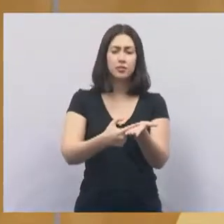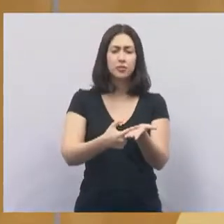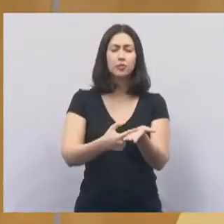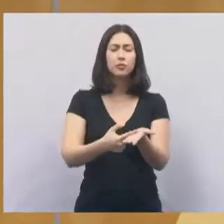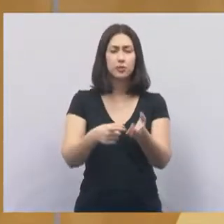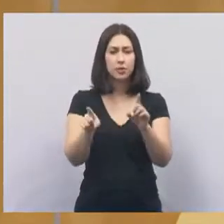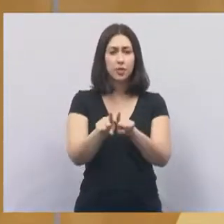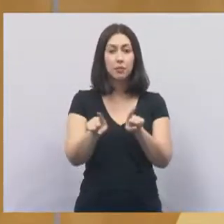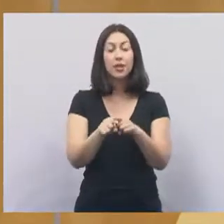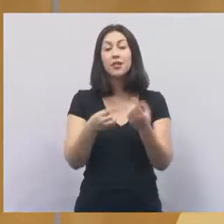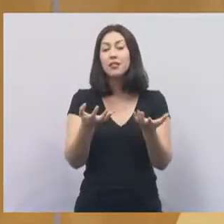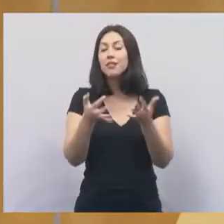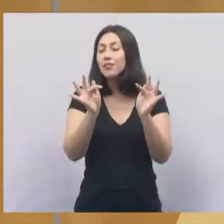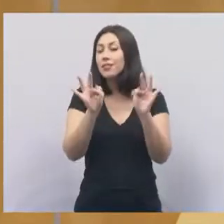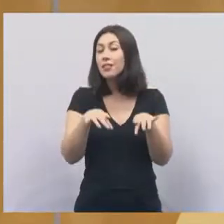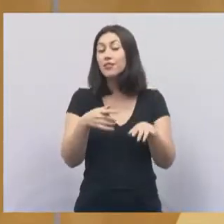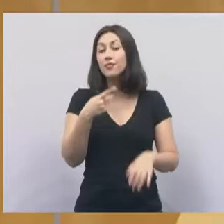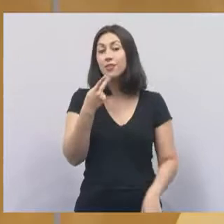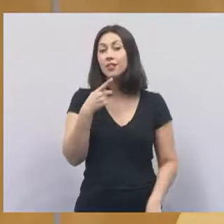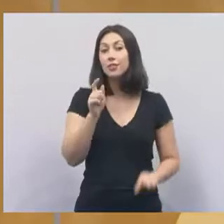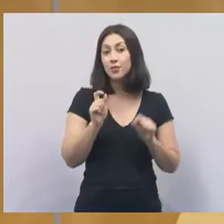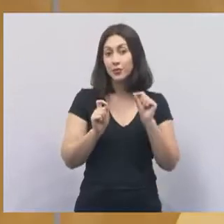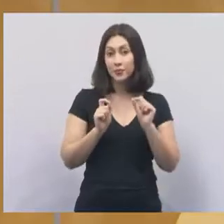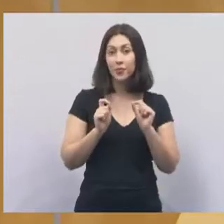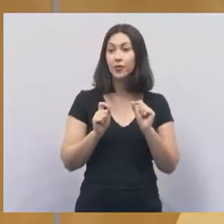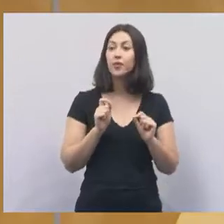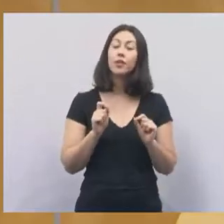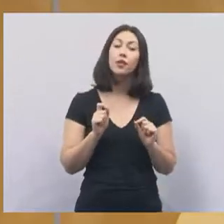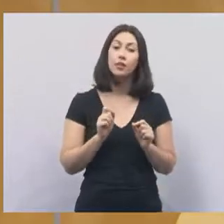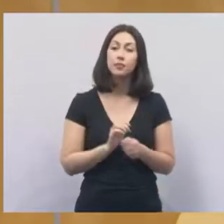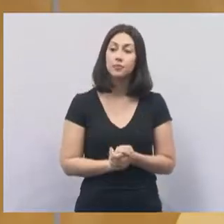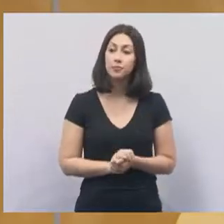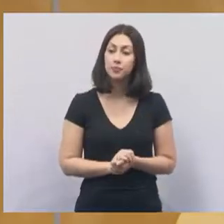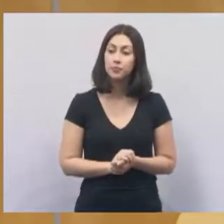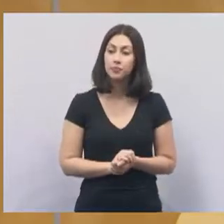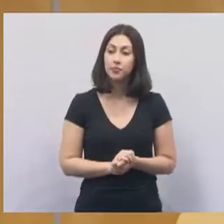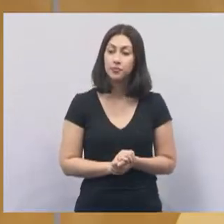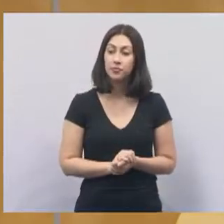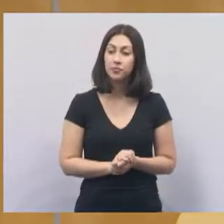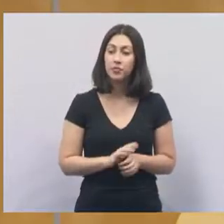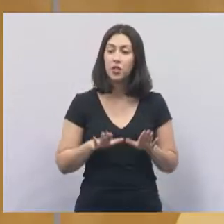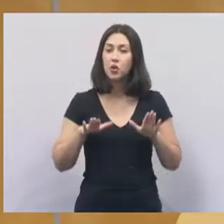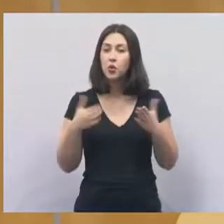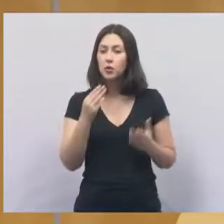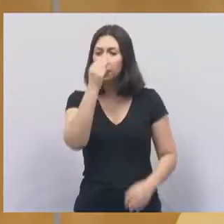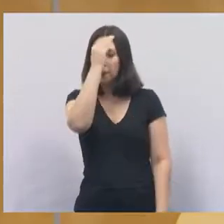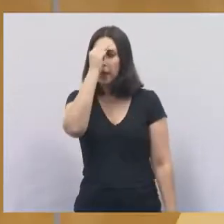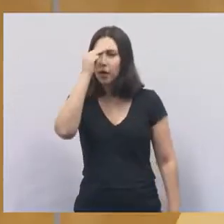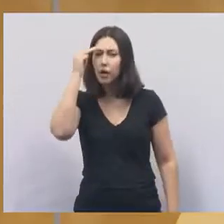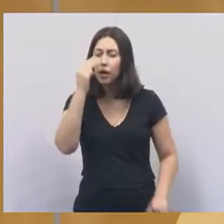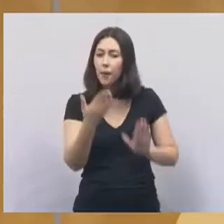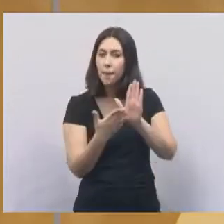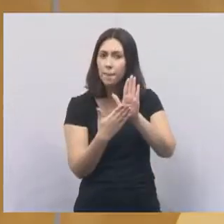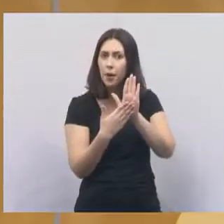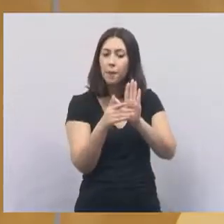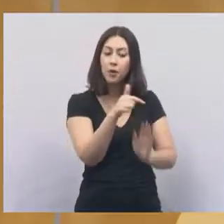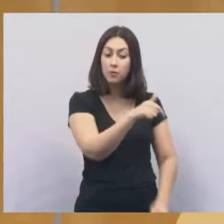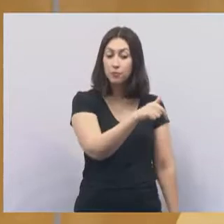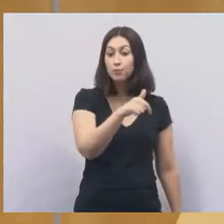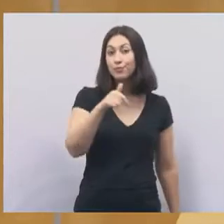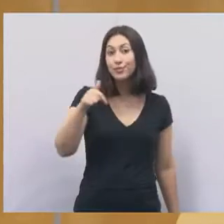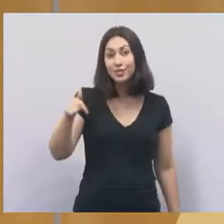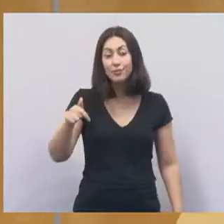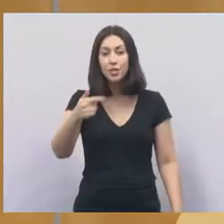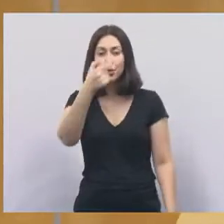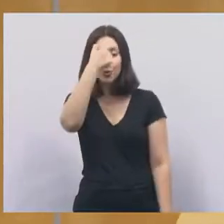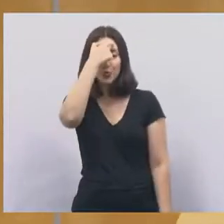Amélia e quero concluir dizendo que no artigo primeiro quando vossa senhoria propõe a semana de